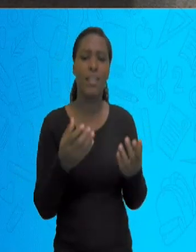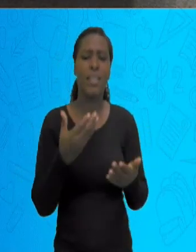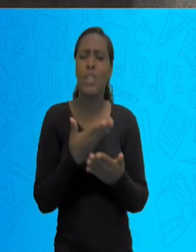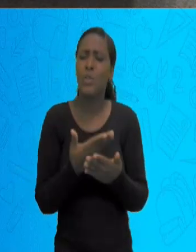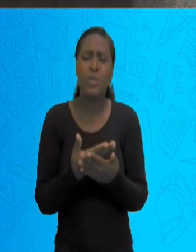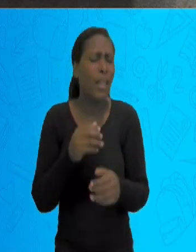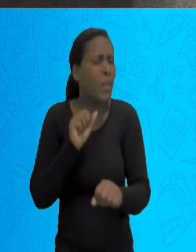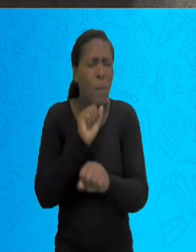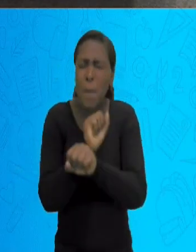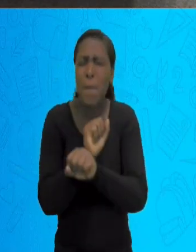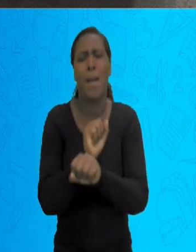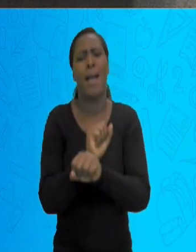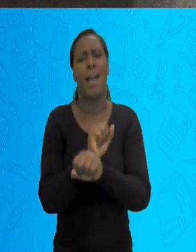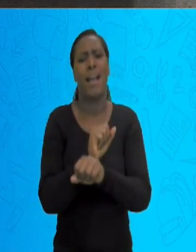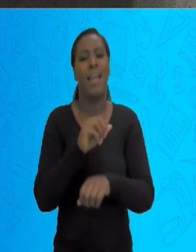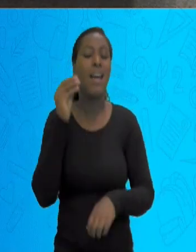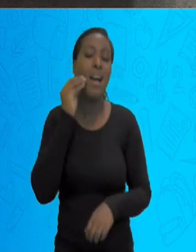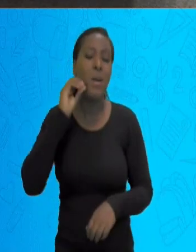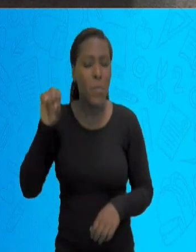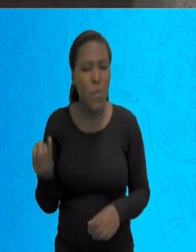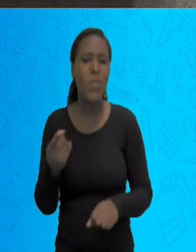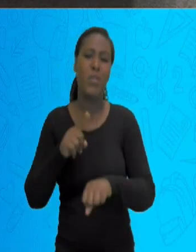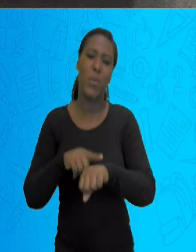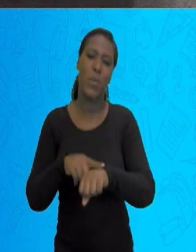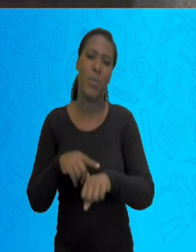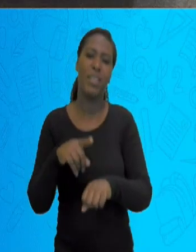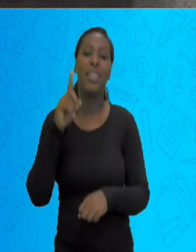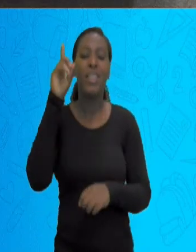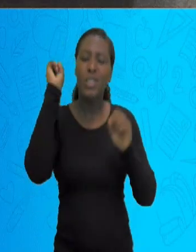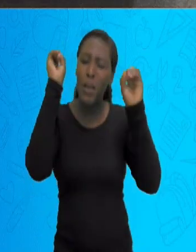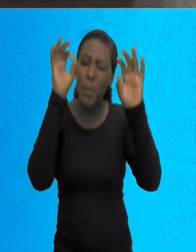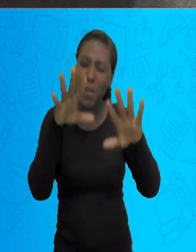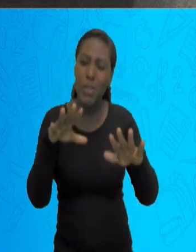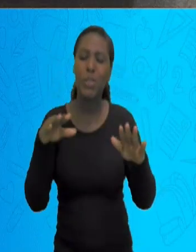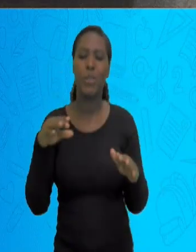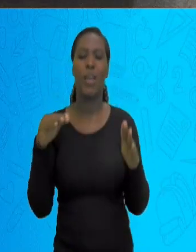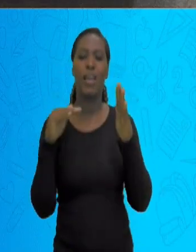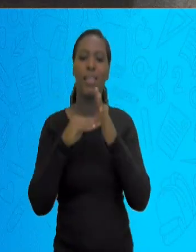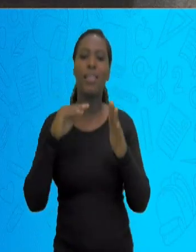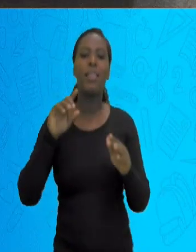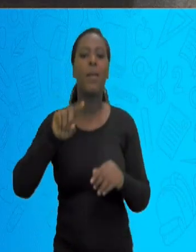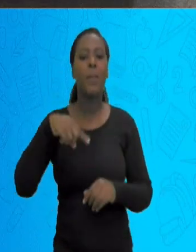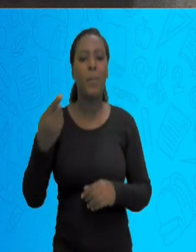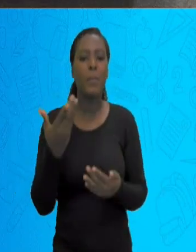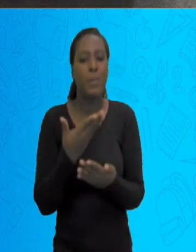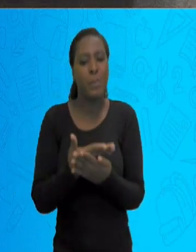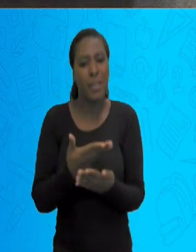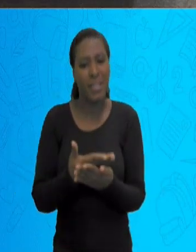momento. Fiquem com Deus, um abraço e até a nossa próxima aula.